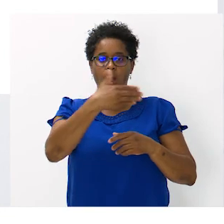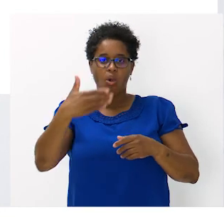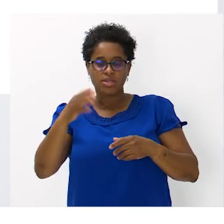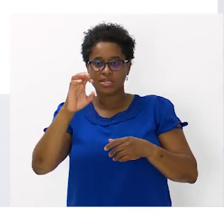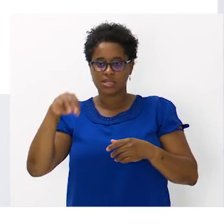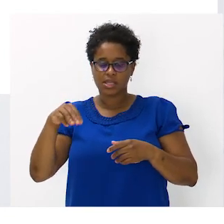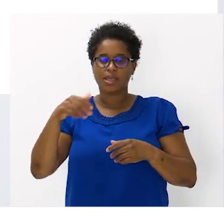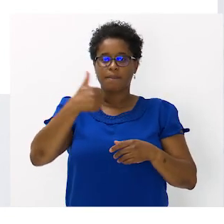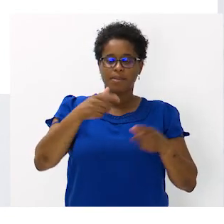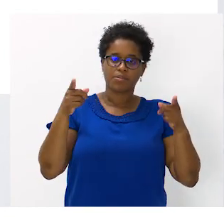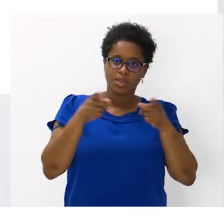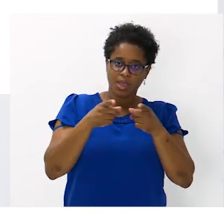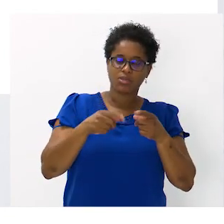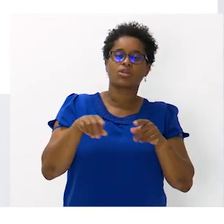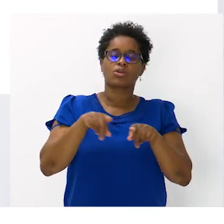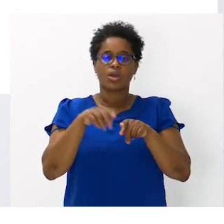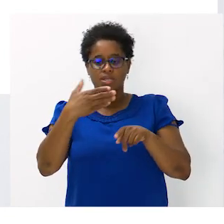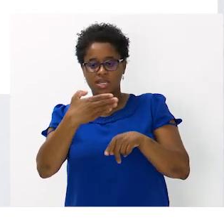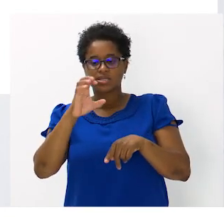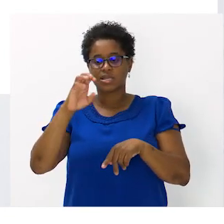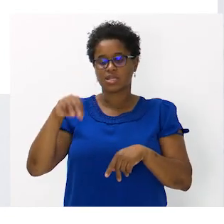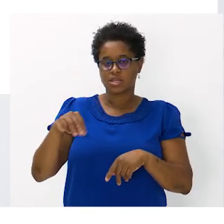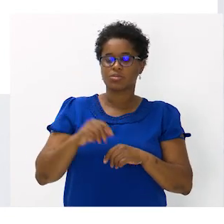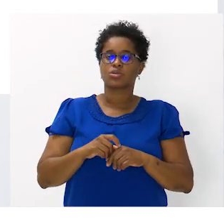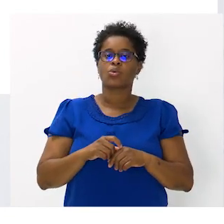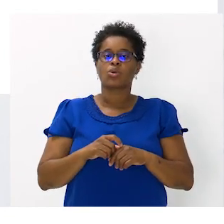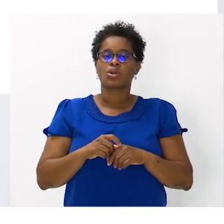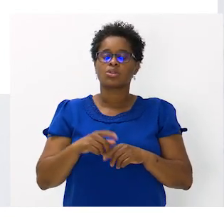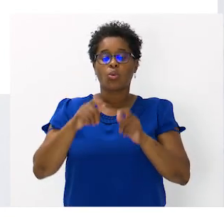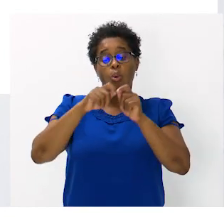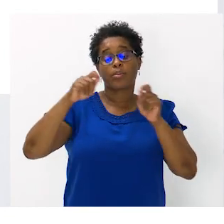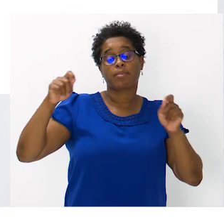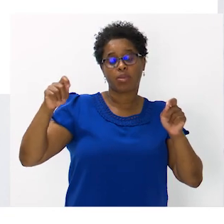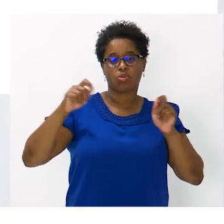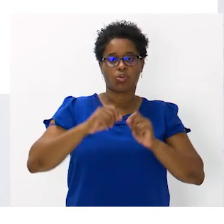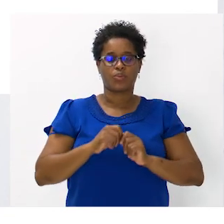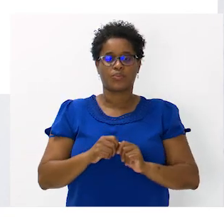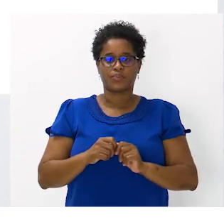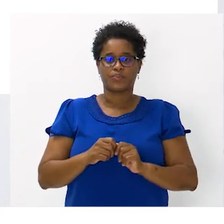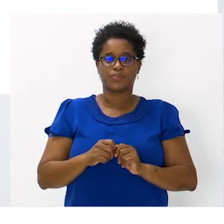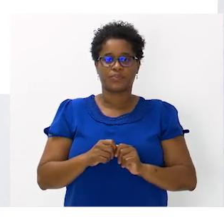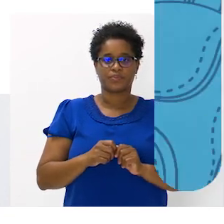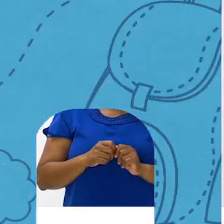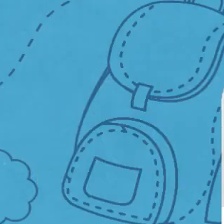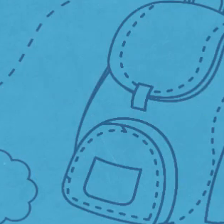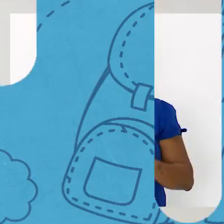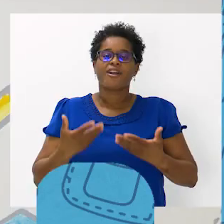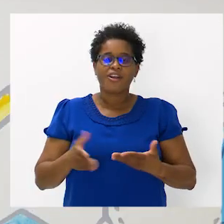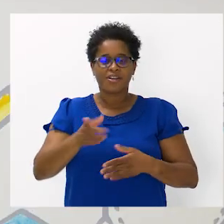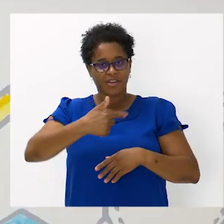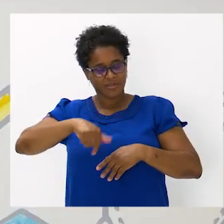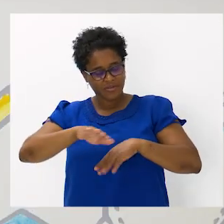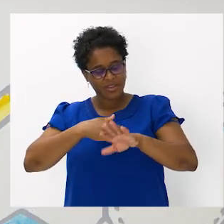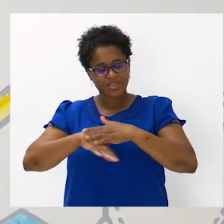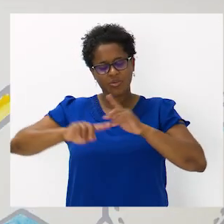11 centímetros e base menor com 7 centímetros de comprimento. Agora